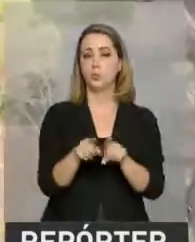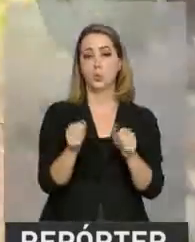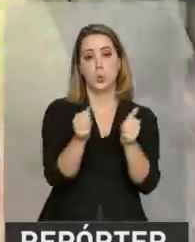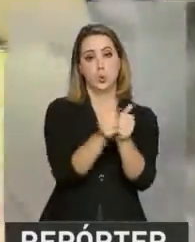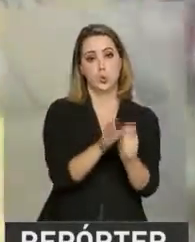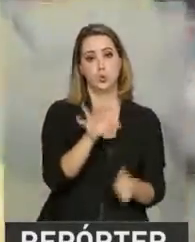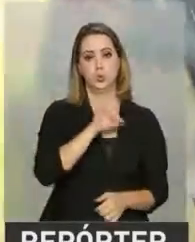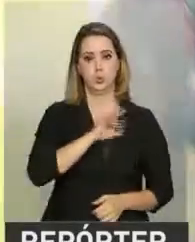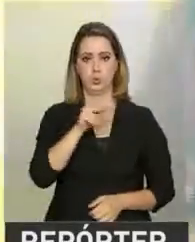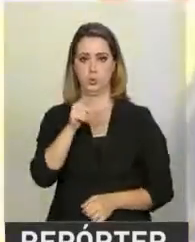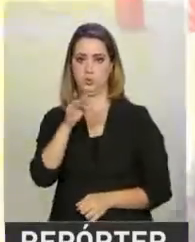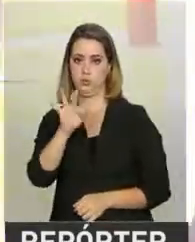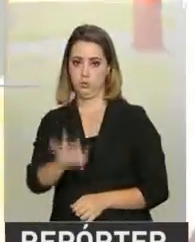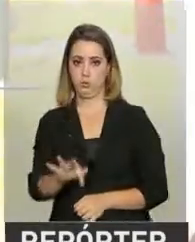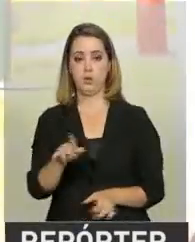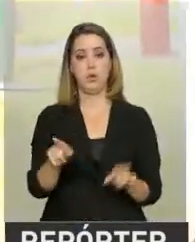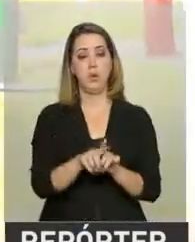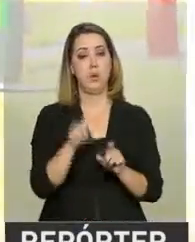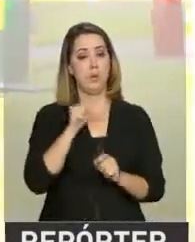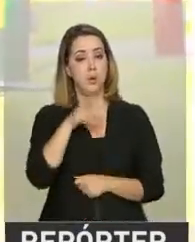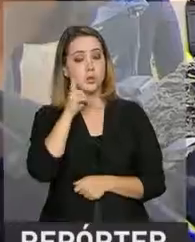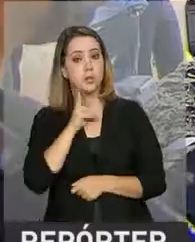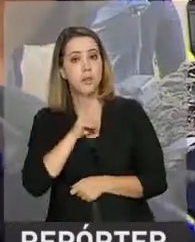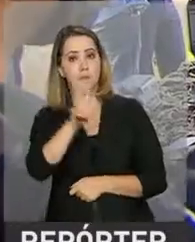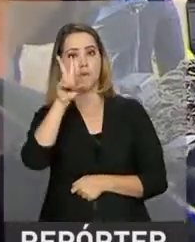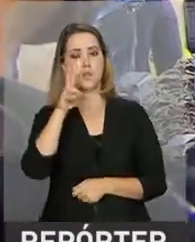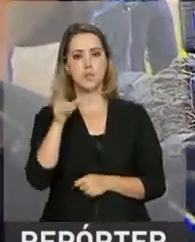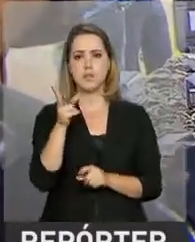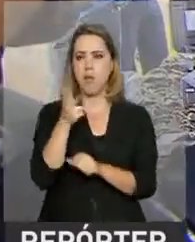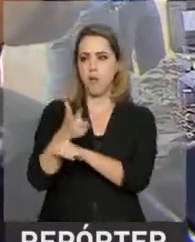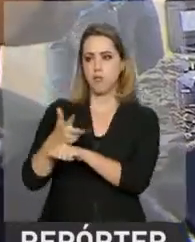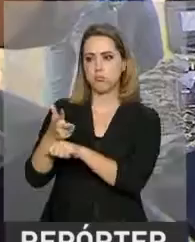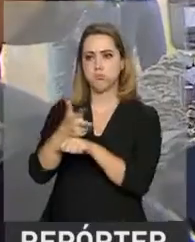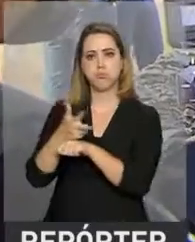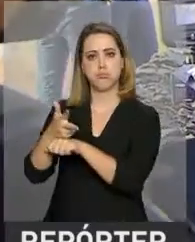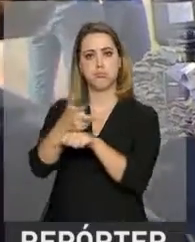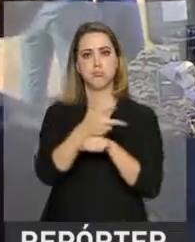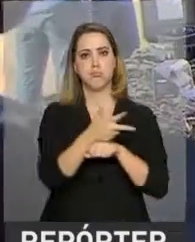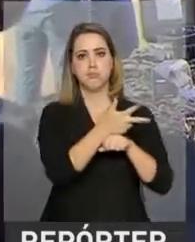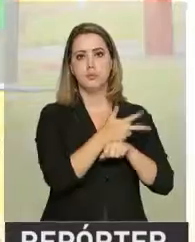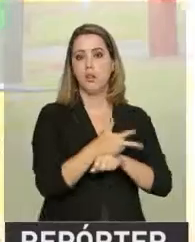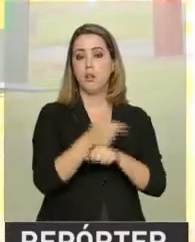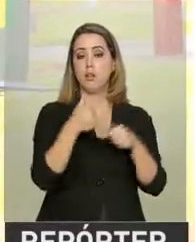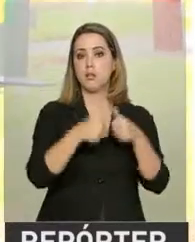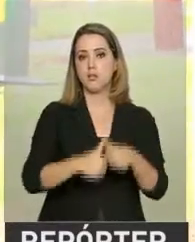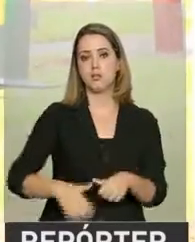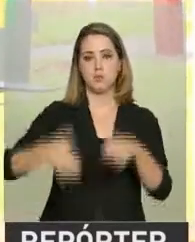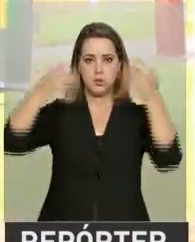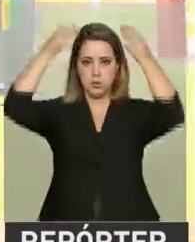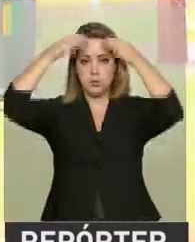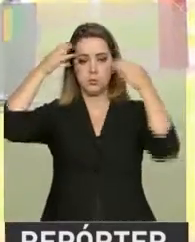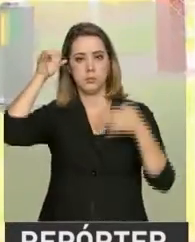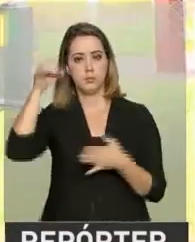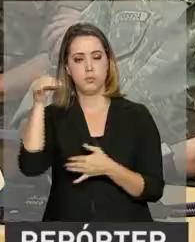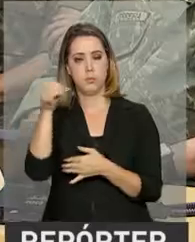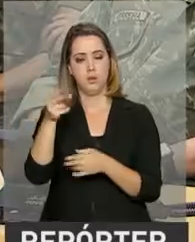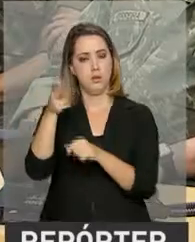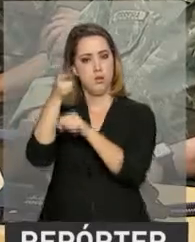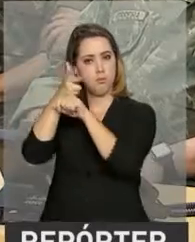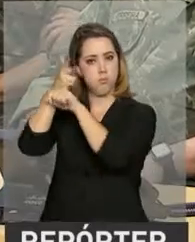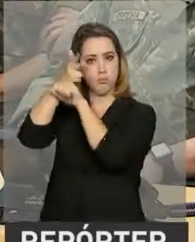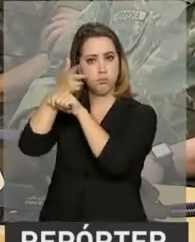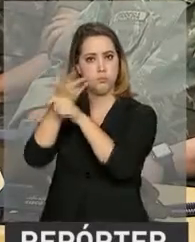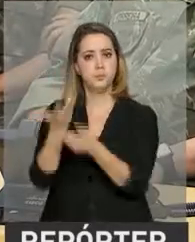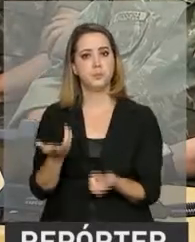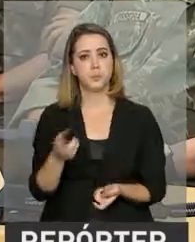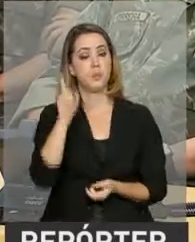Federal, podem ser acompanhadas por meio de imagens transmitidas por uma câmera instalada no capacete dos soldados. Ele será